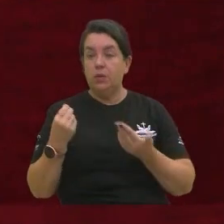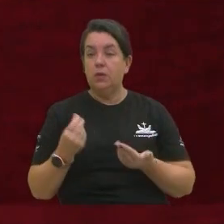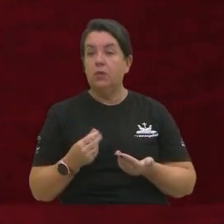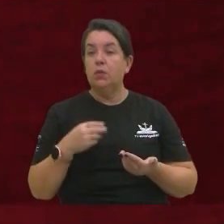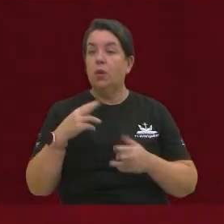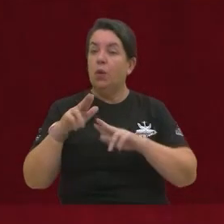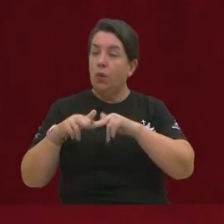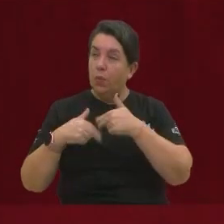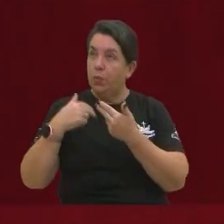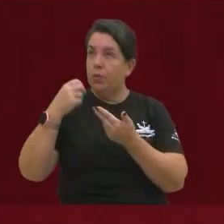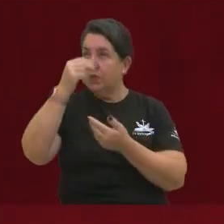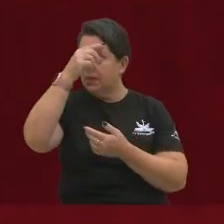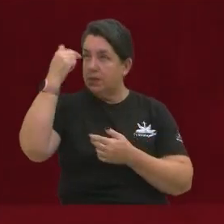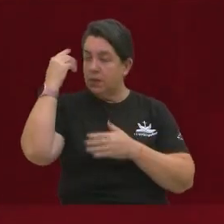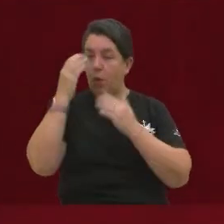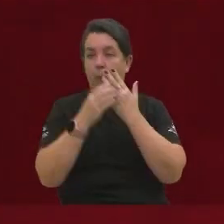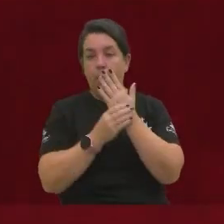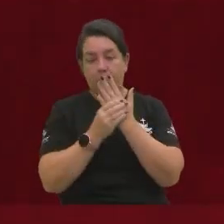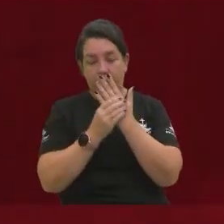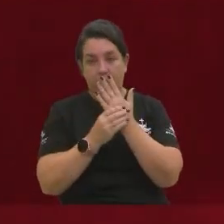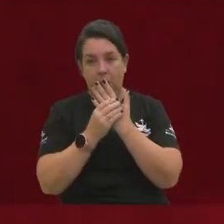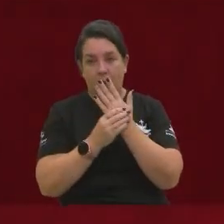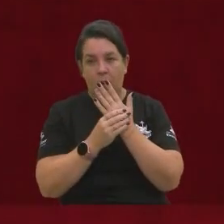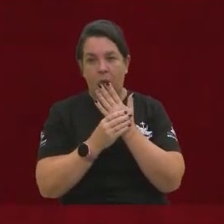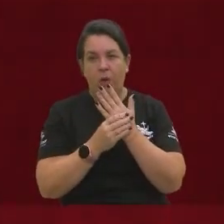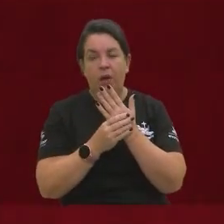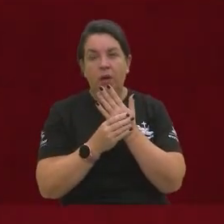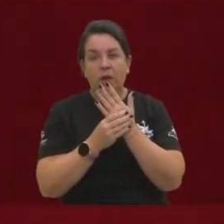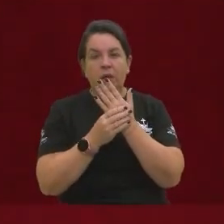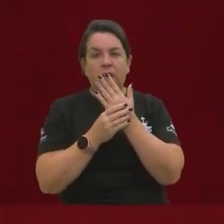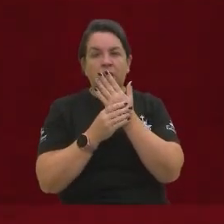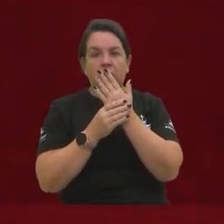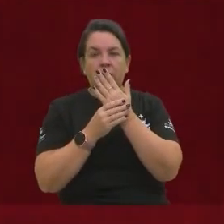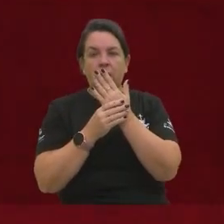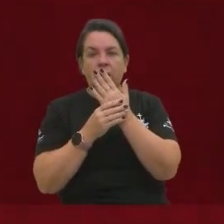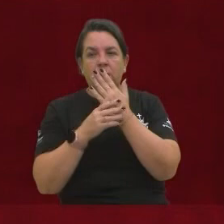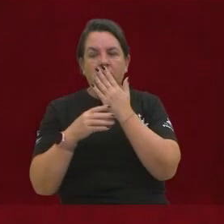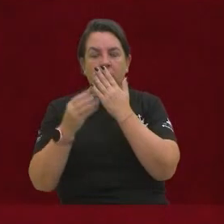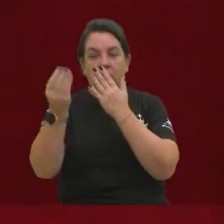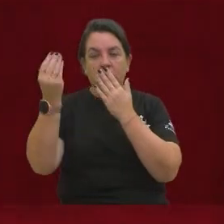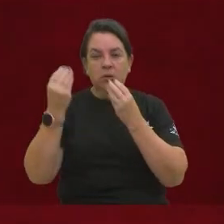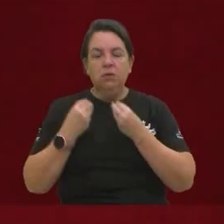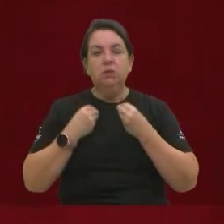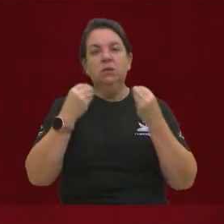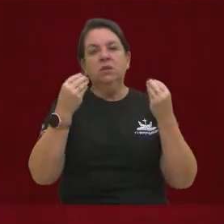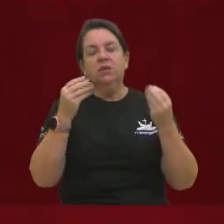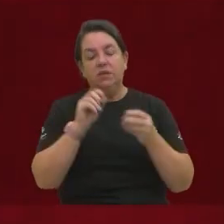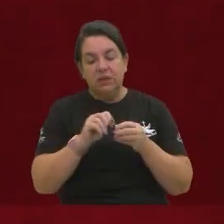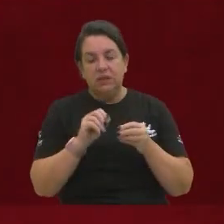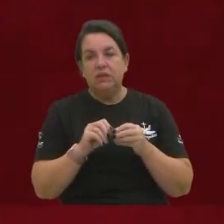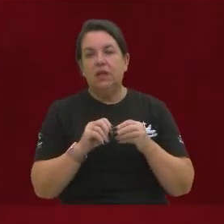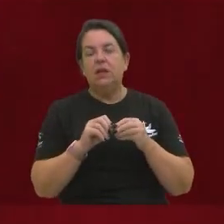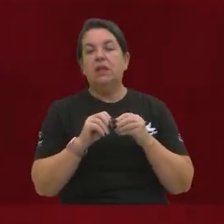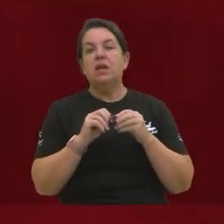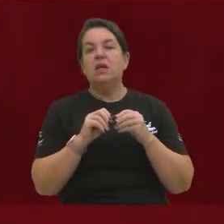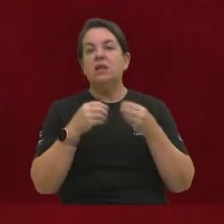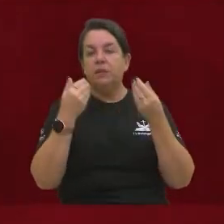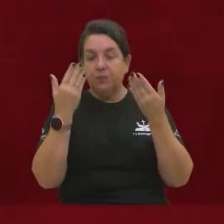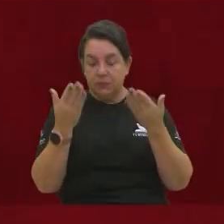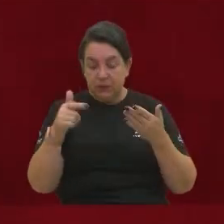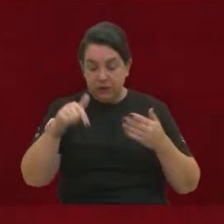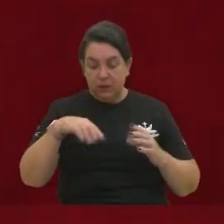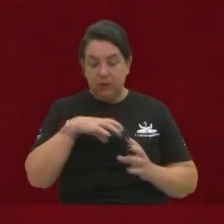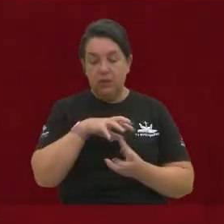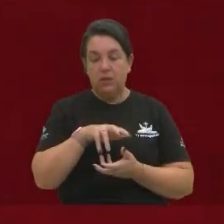por intercessão de São Pio de Pietrelcina, concedei-nos realizar neste